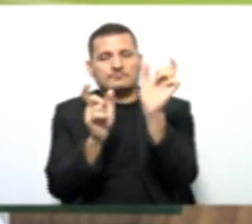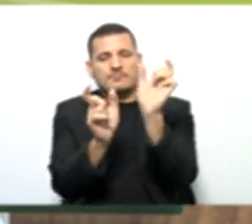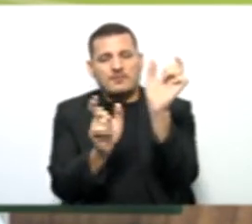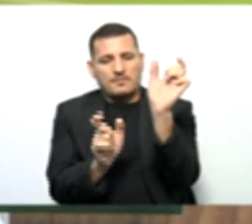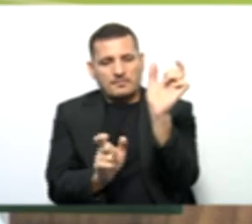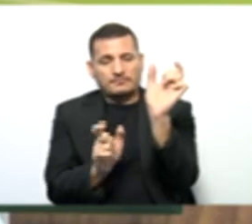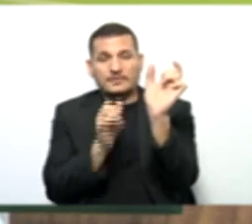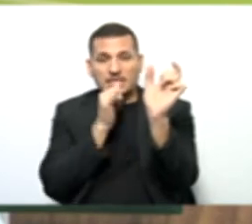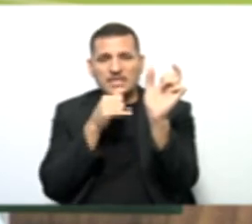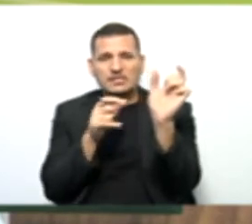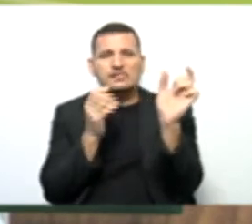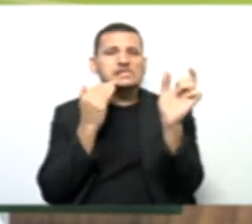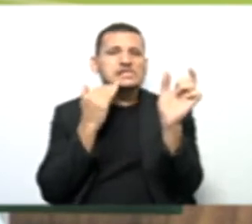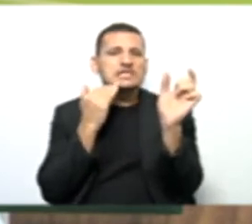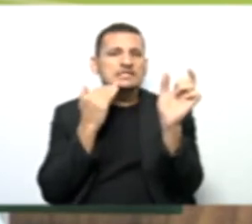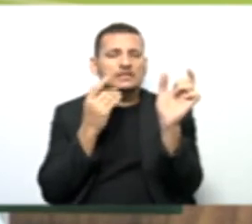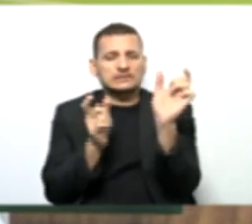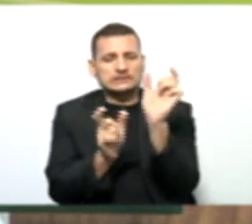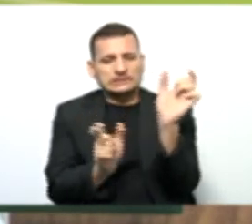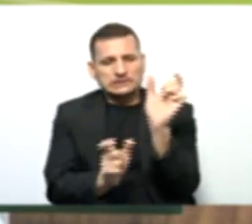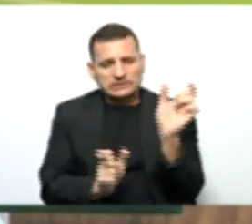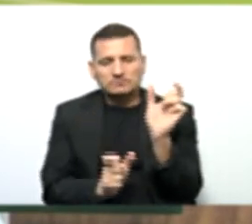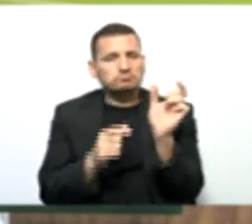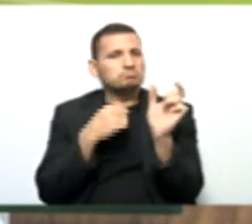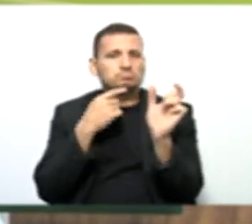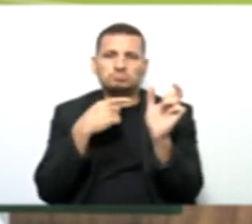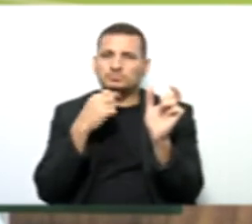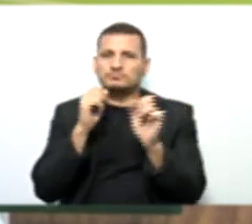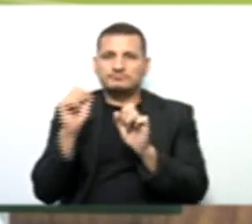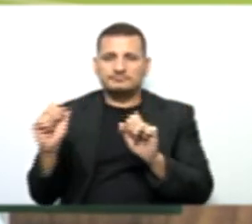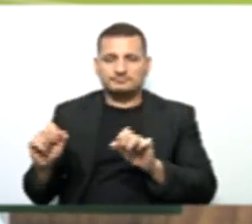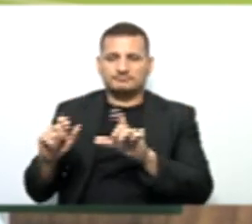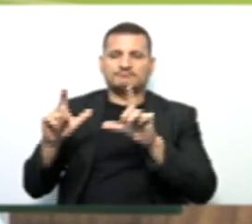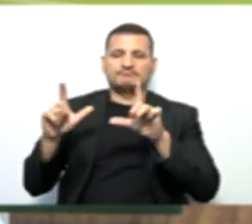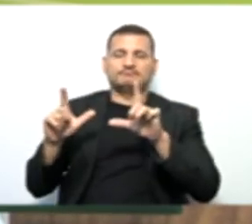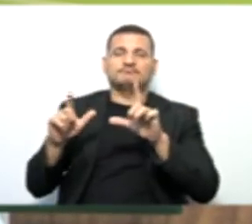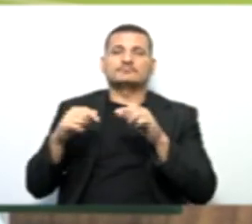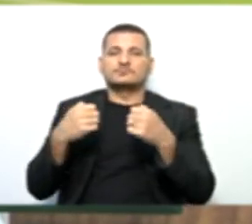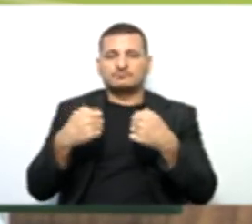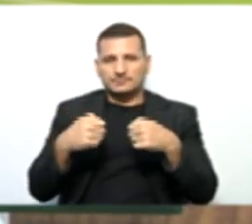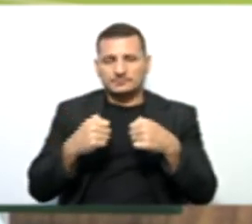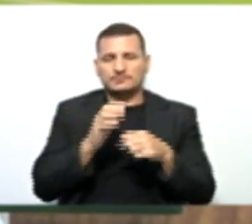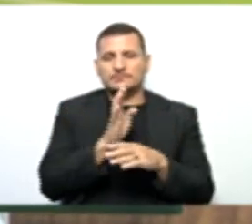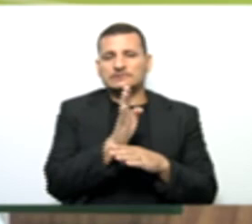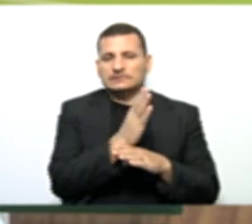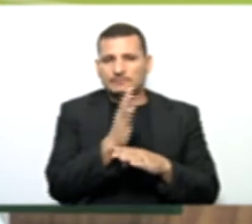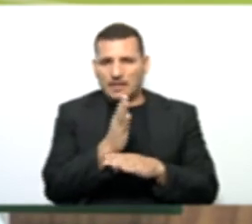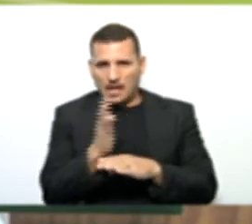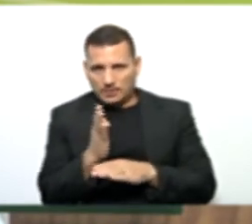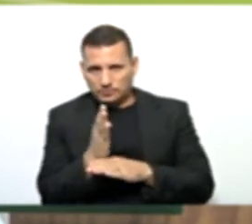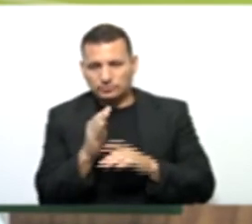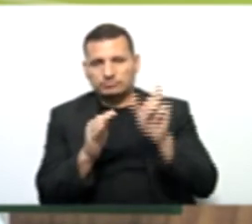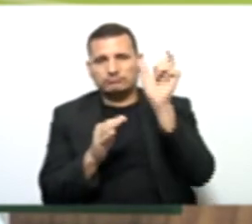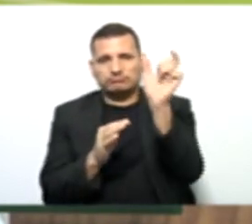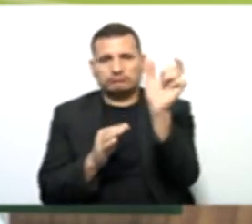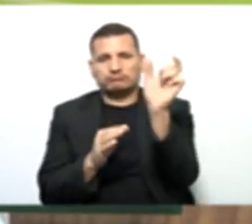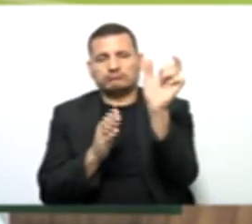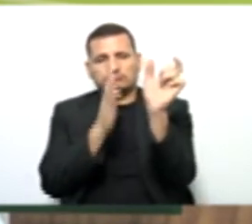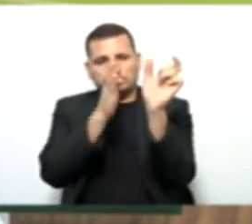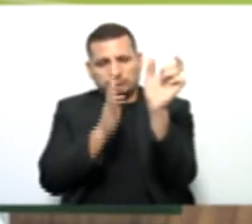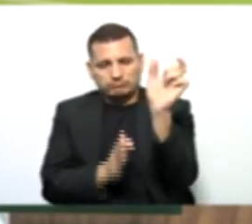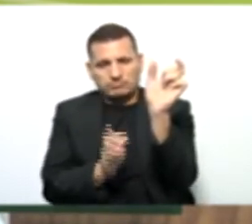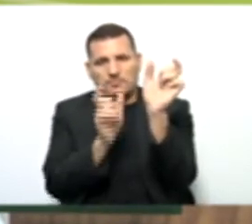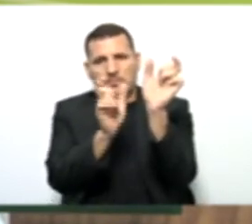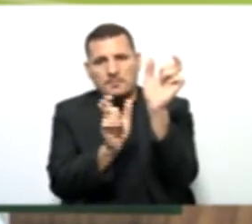não roda quando não está indentado, ou seja, o espaço tem que estar certo, os métodos no mesmo